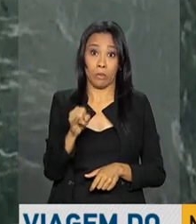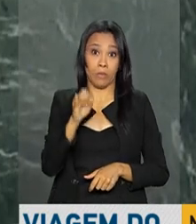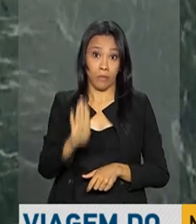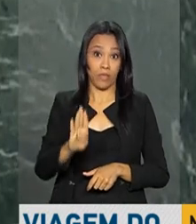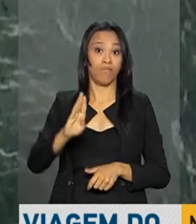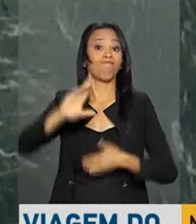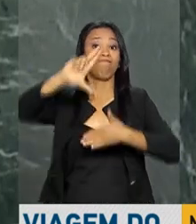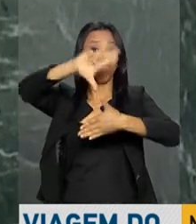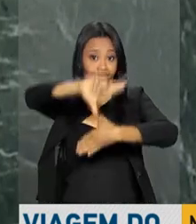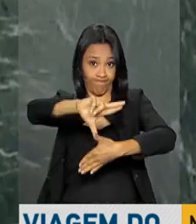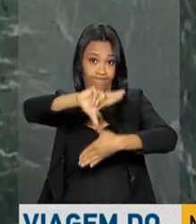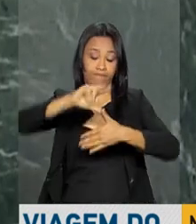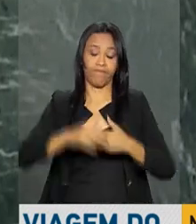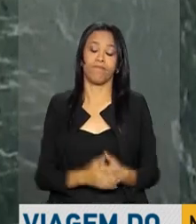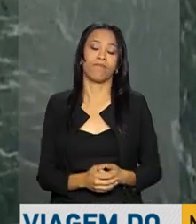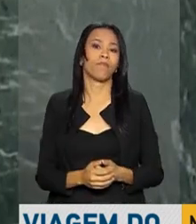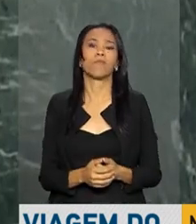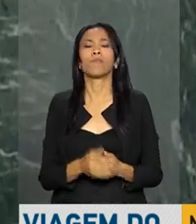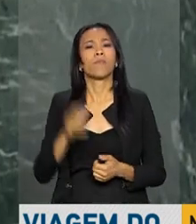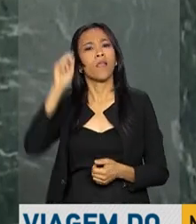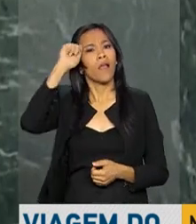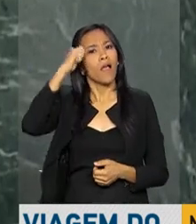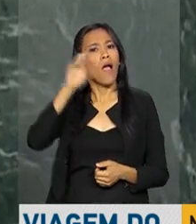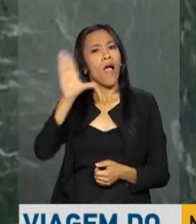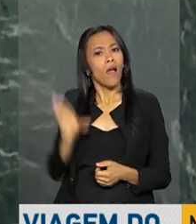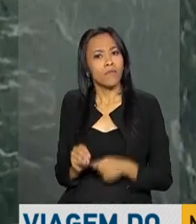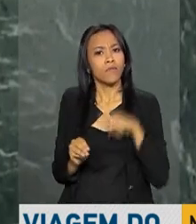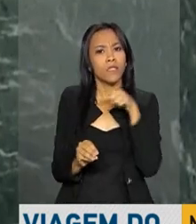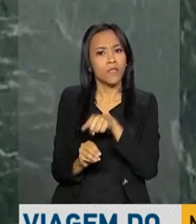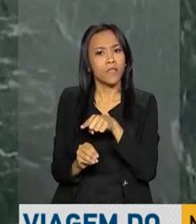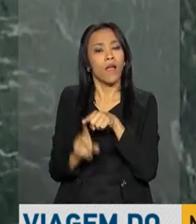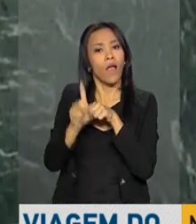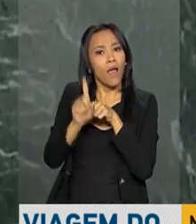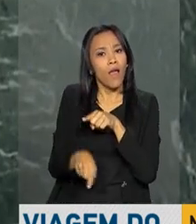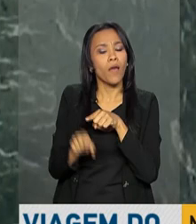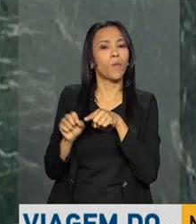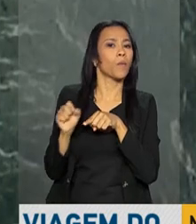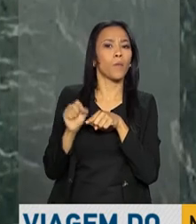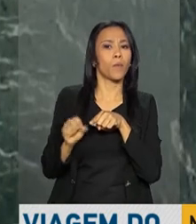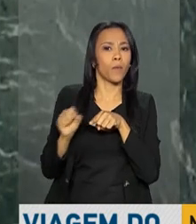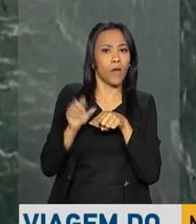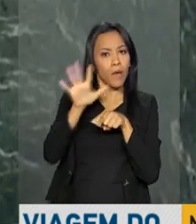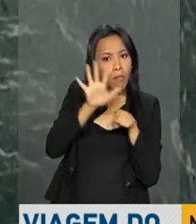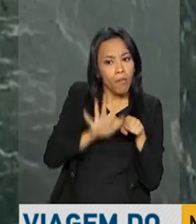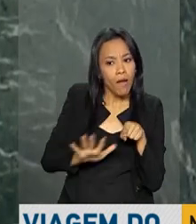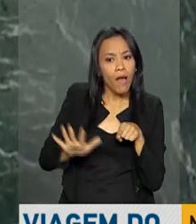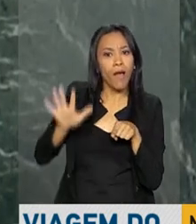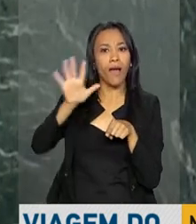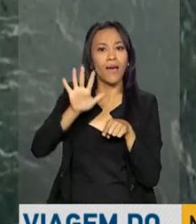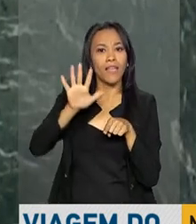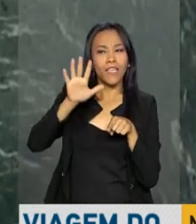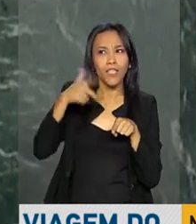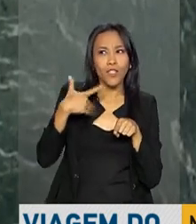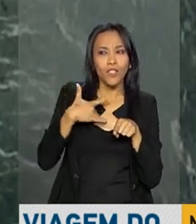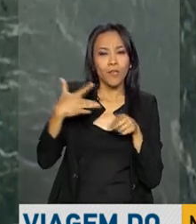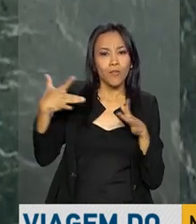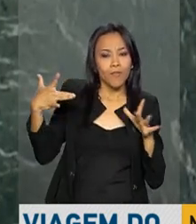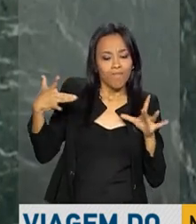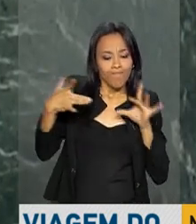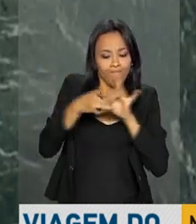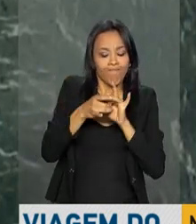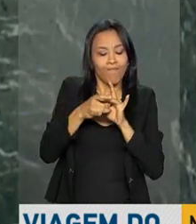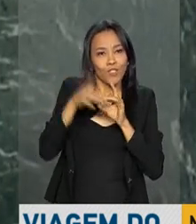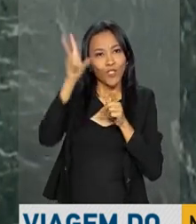Latina. A África, por sua vez, é continente a que nos unem fortes